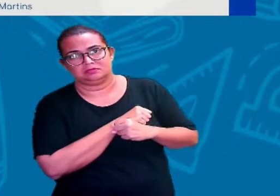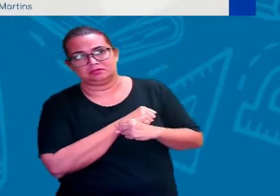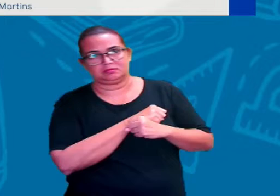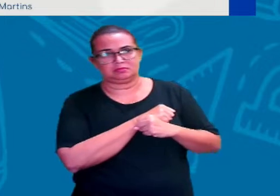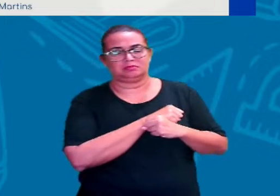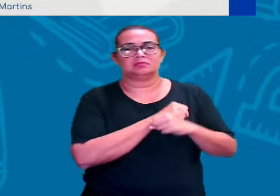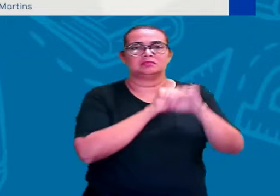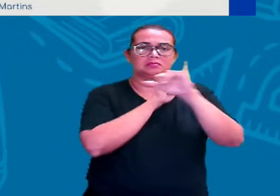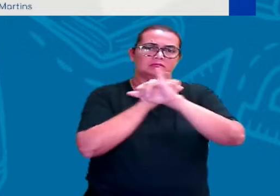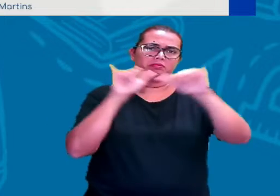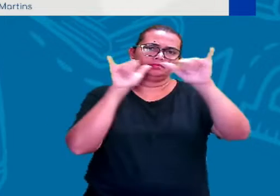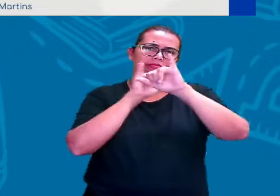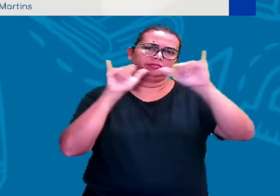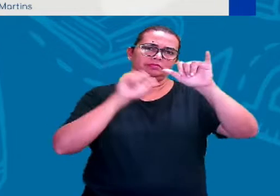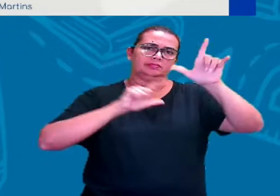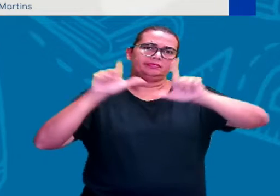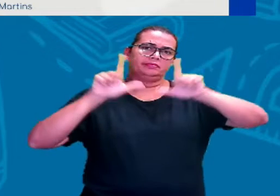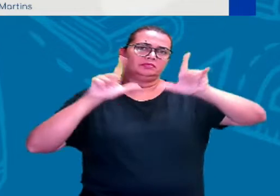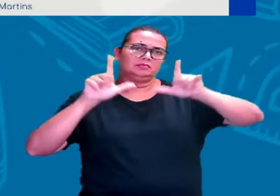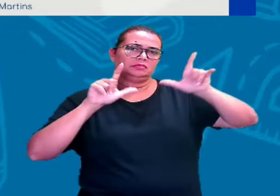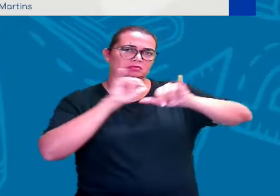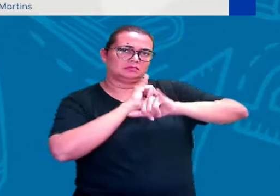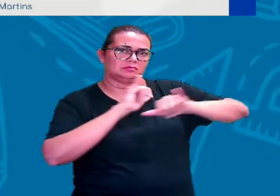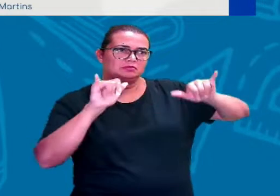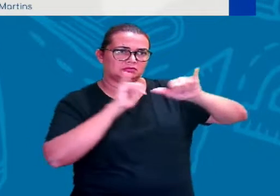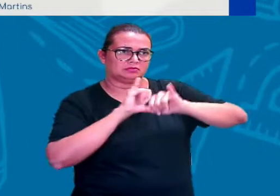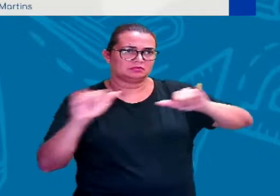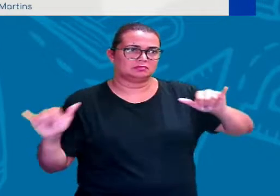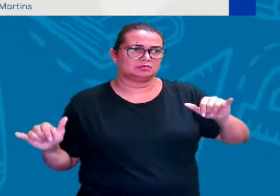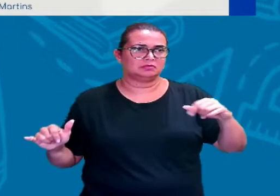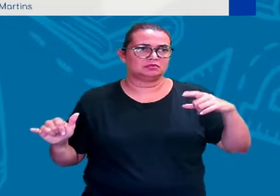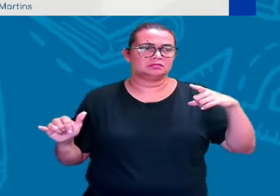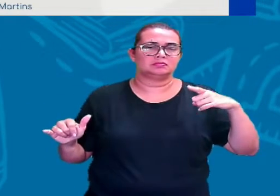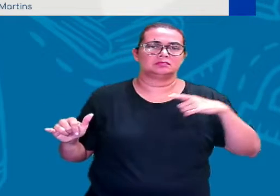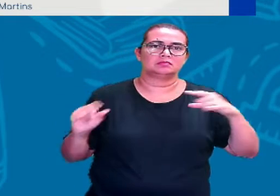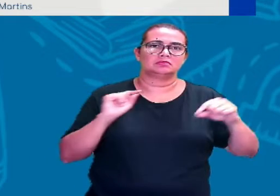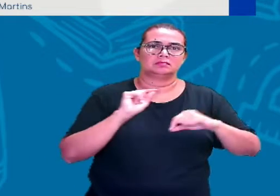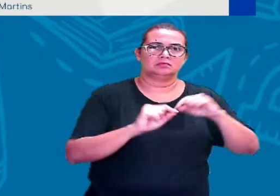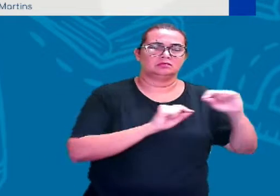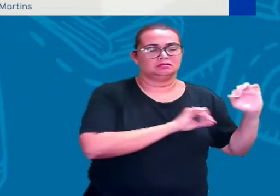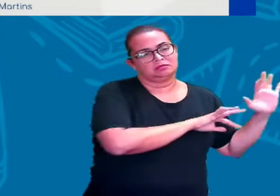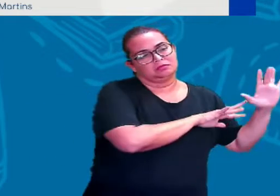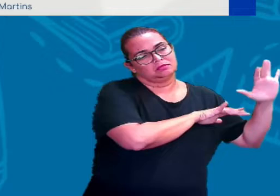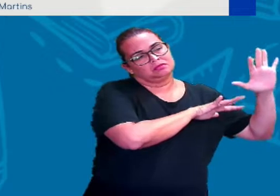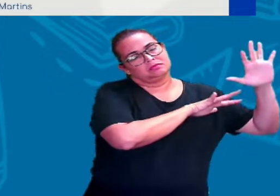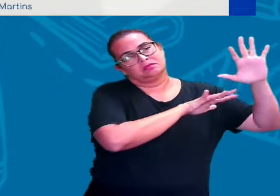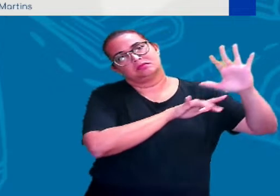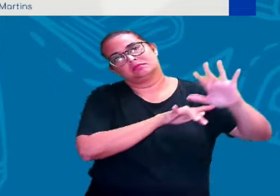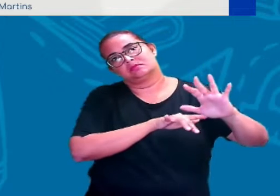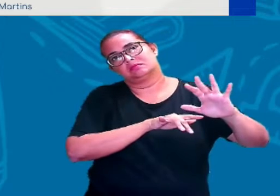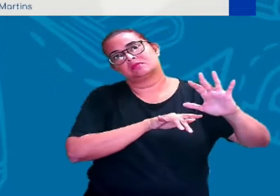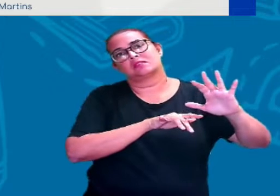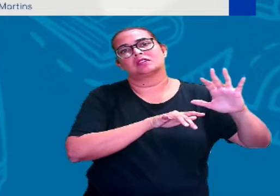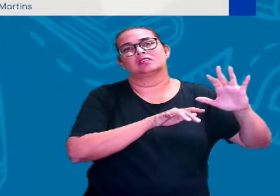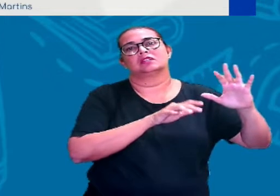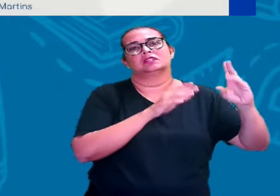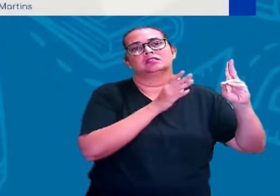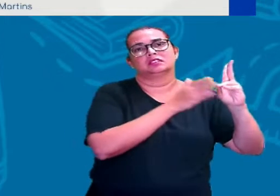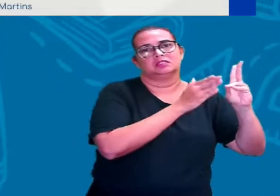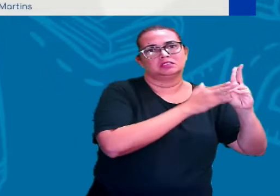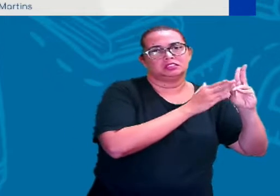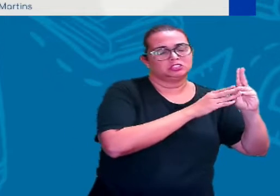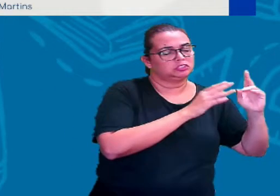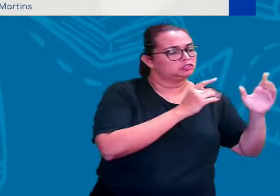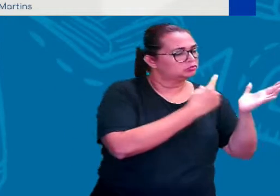nos noticiários, não sei se vocês viram, né? Houve aí um acampamento dos povos indígenas em Brasília,